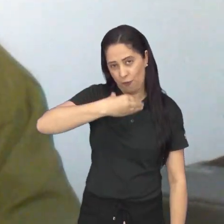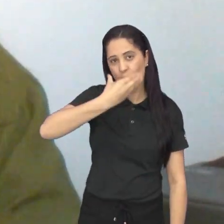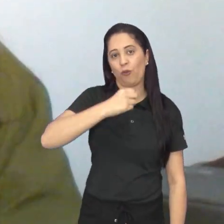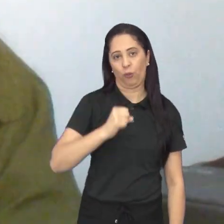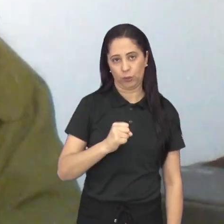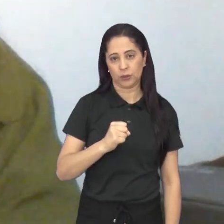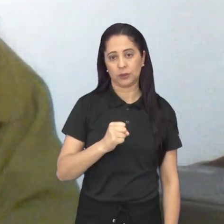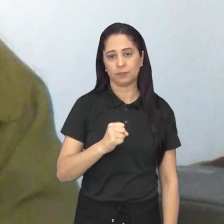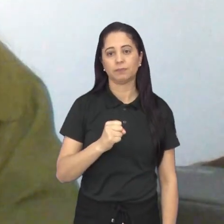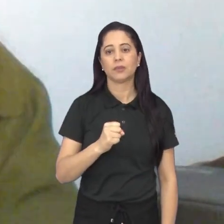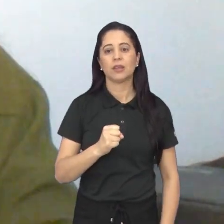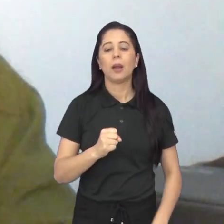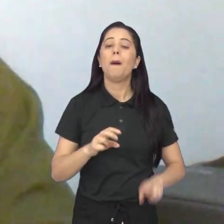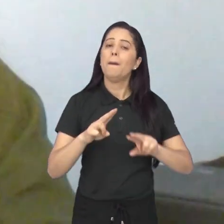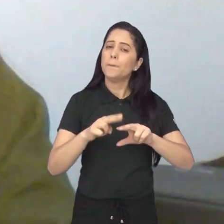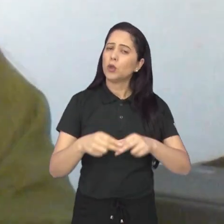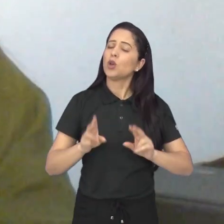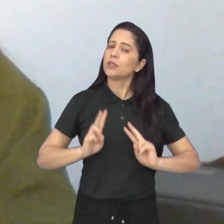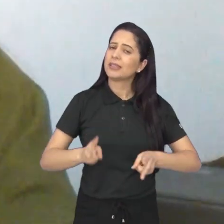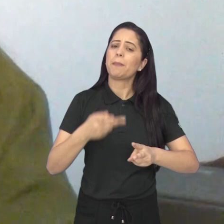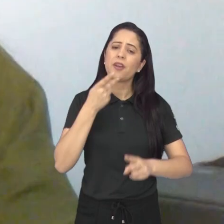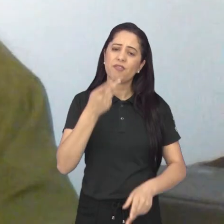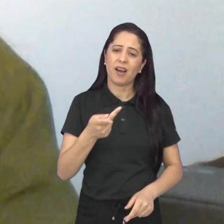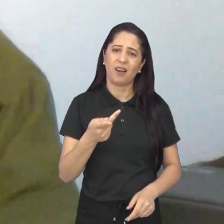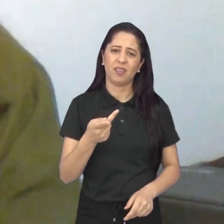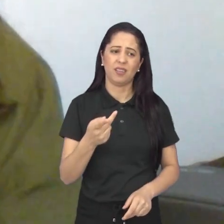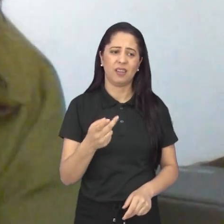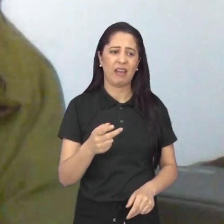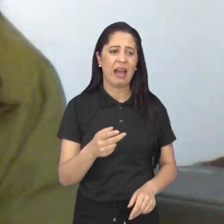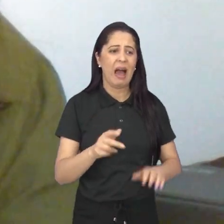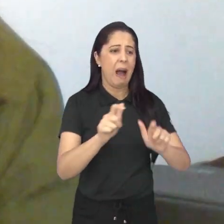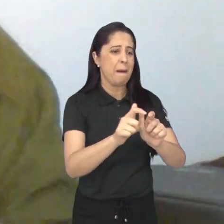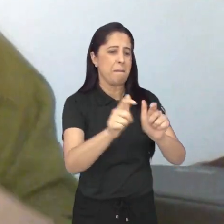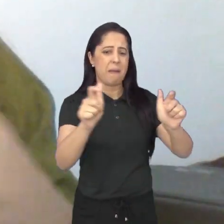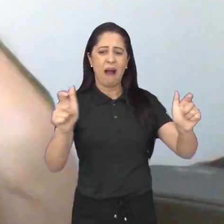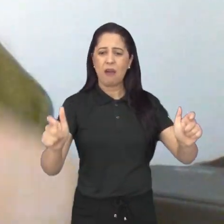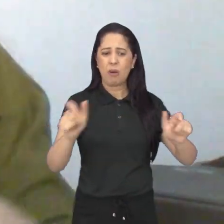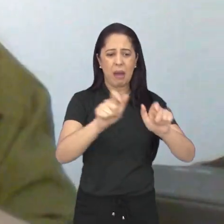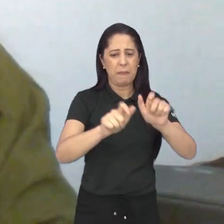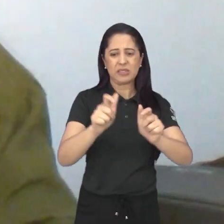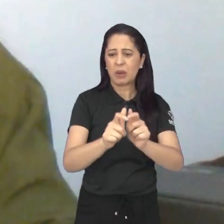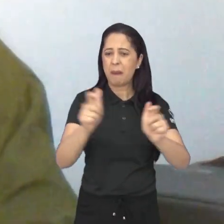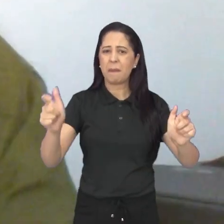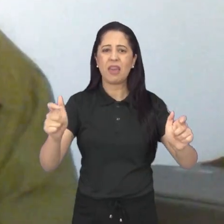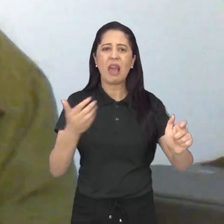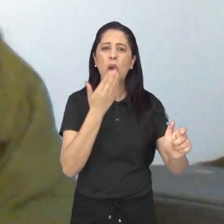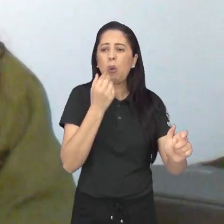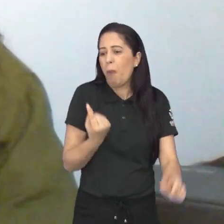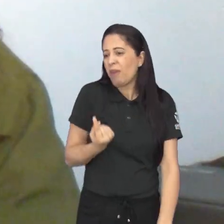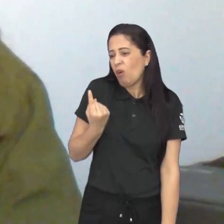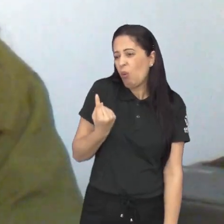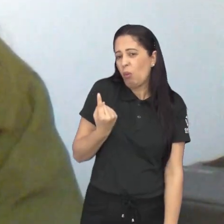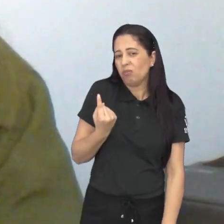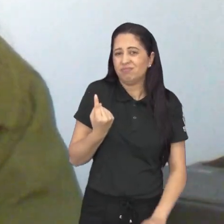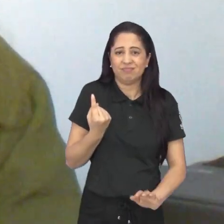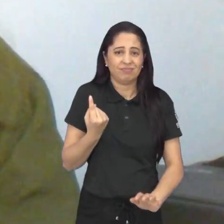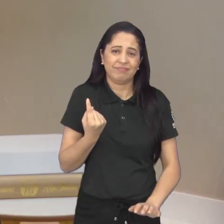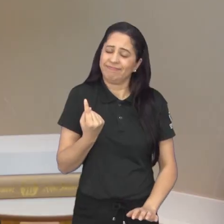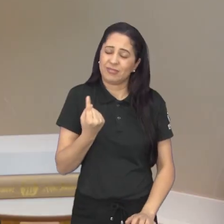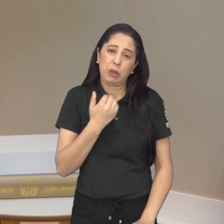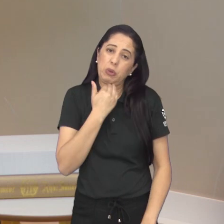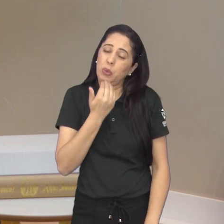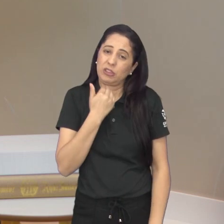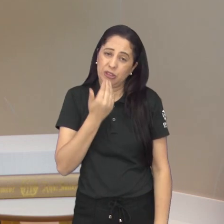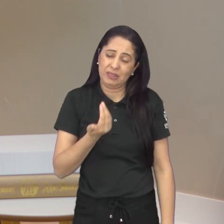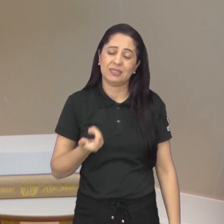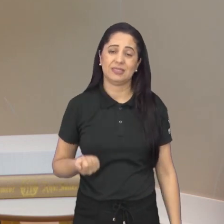porções de frutas no dia. Por isso que eu falo que a gente acaba consumindo menos, né? Às vezes é uma só e aí fica muito pouco, quando a gente fala